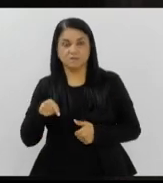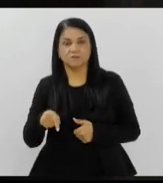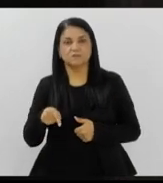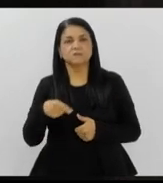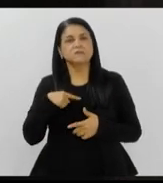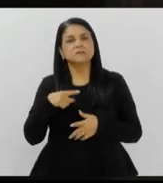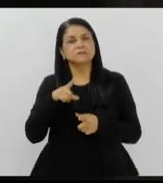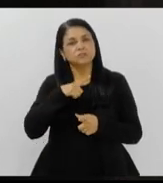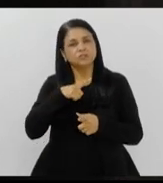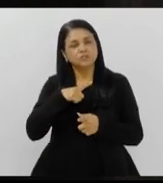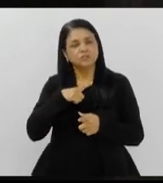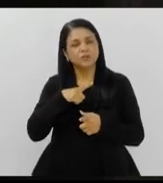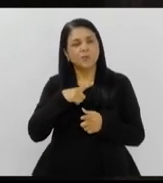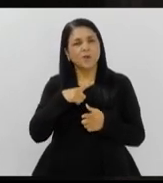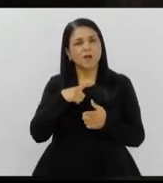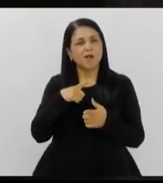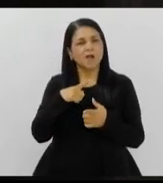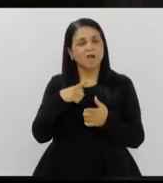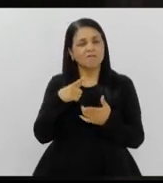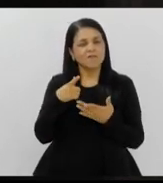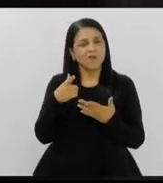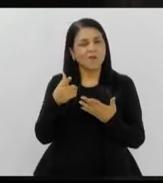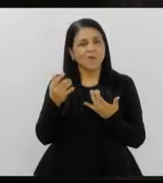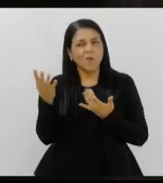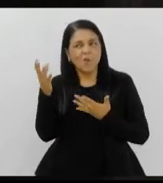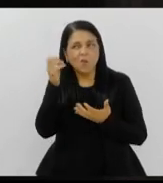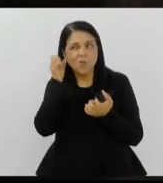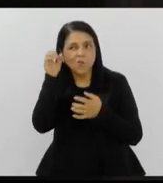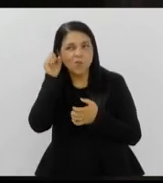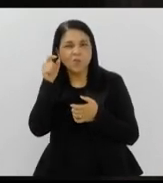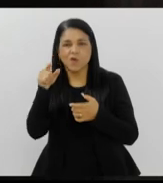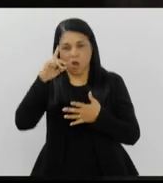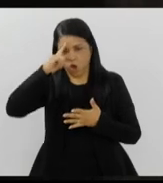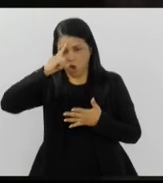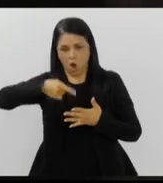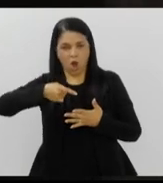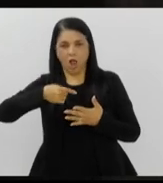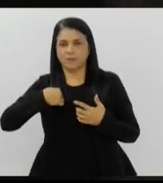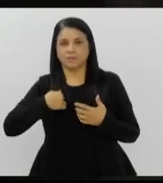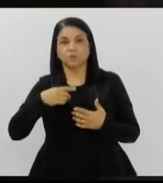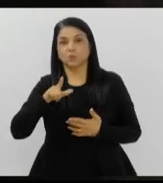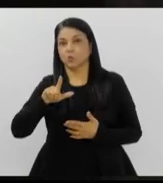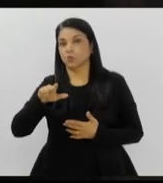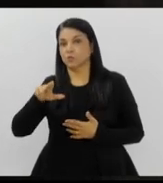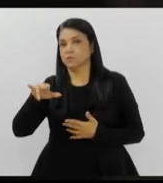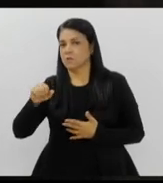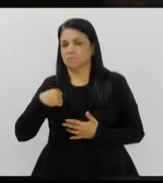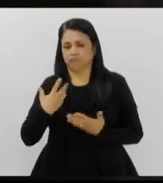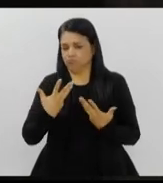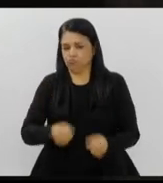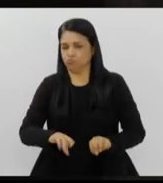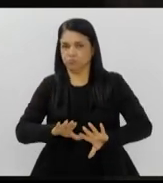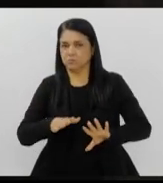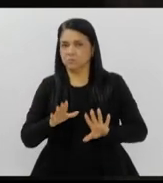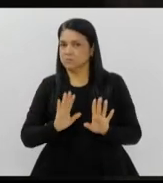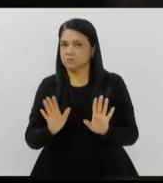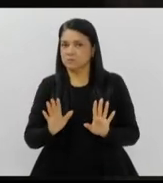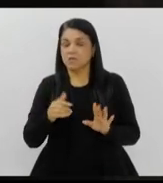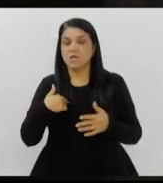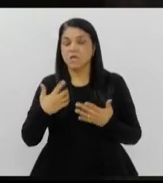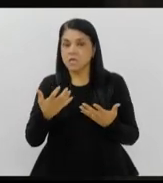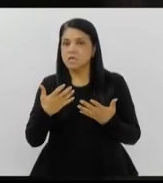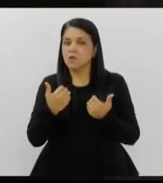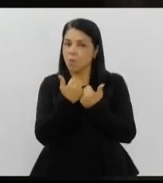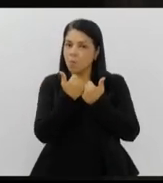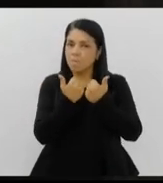uma especulação que ela não obedeceria a ordem do Luciano e viria depois como presidente da ordem,